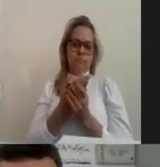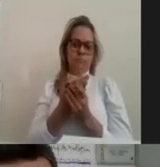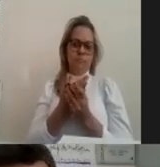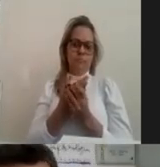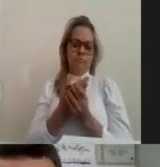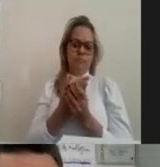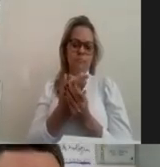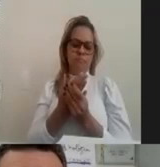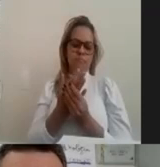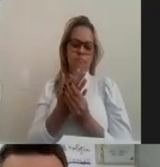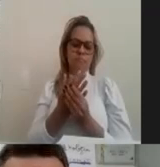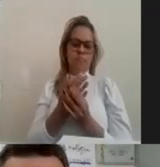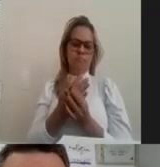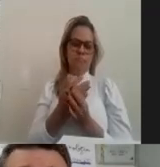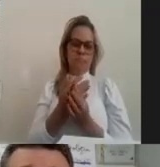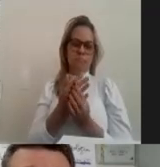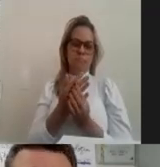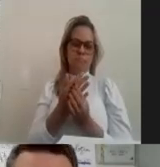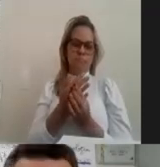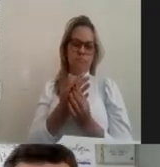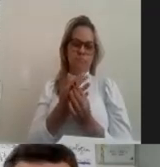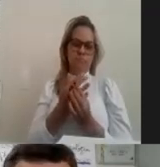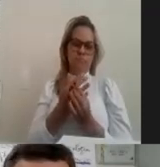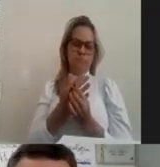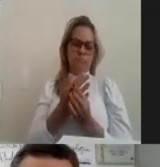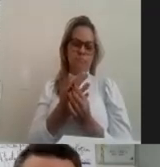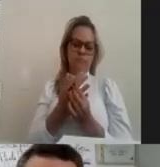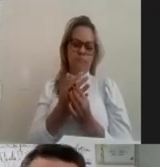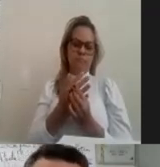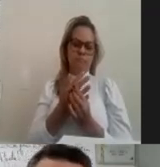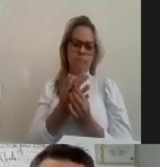assunto pesado, é um assunto denso, difícil de lidar.